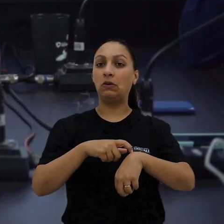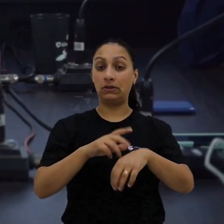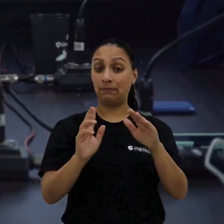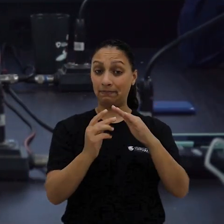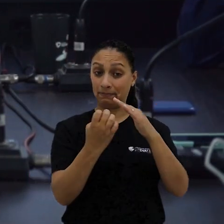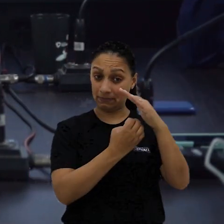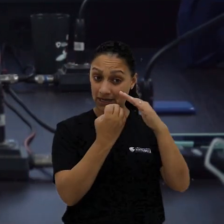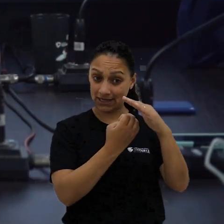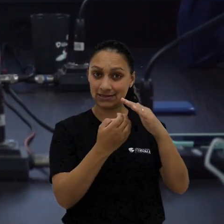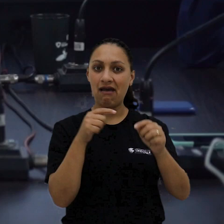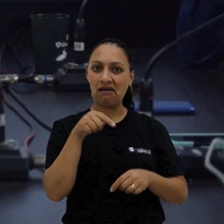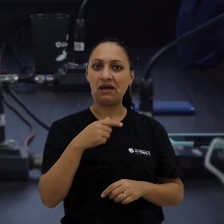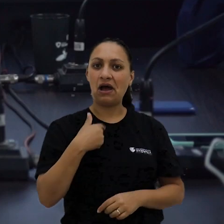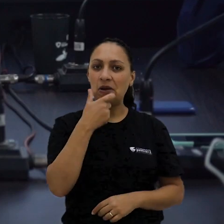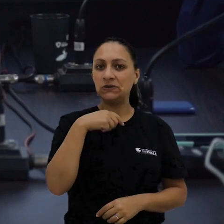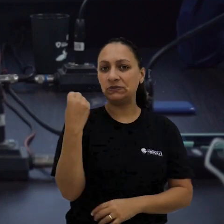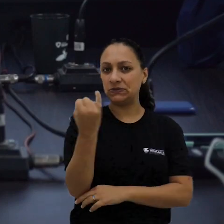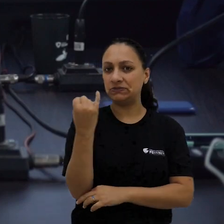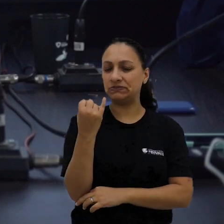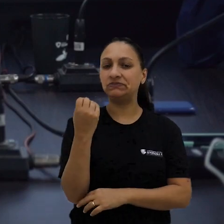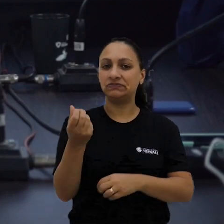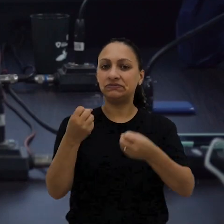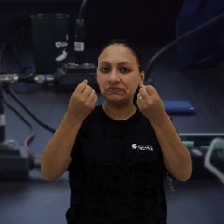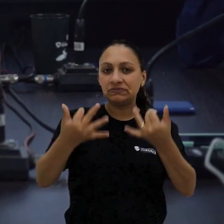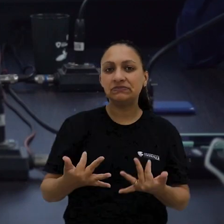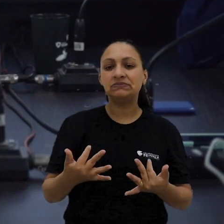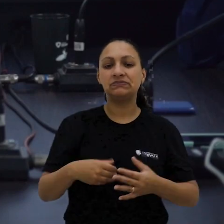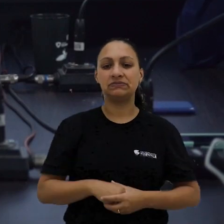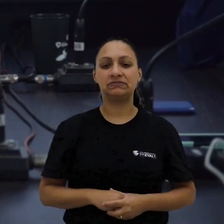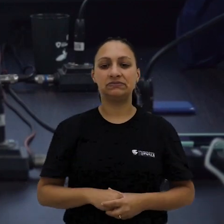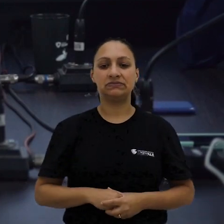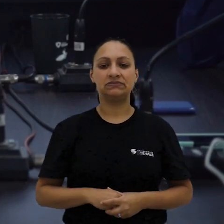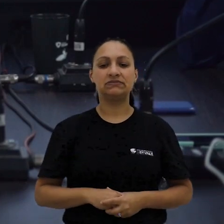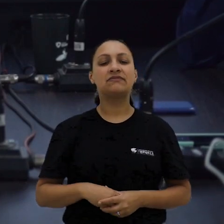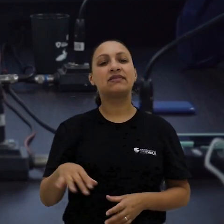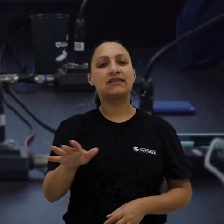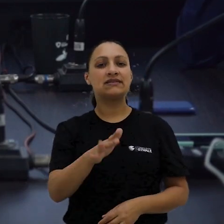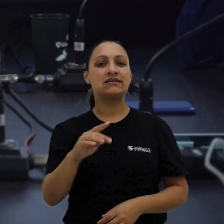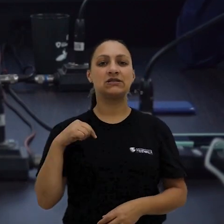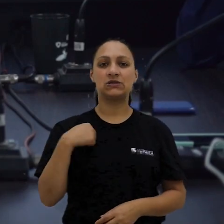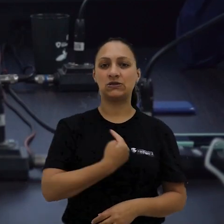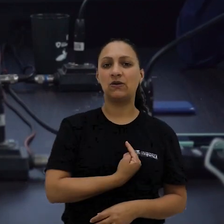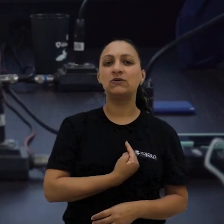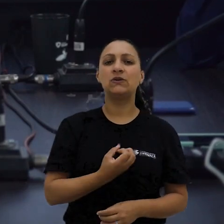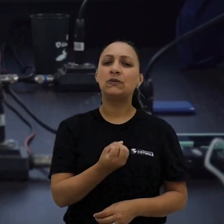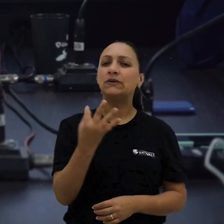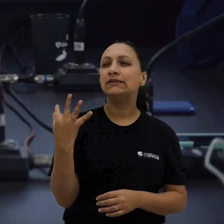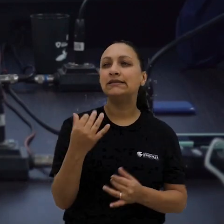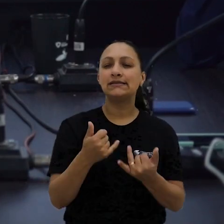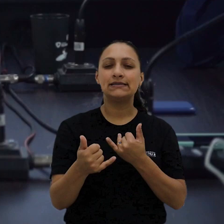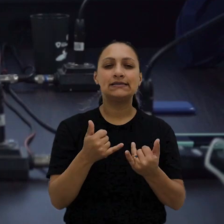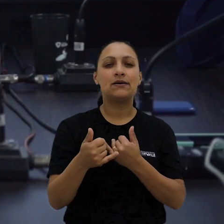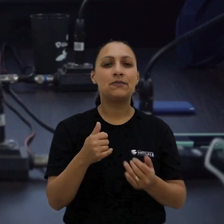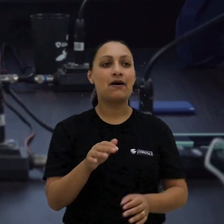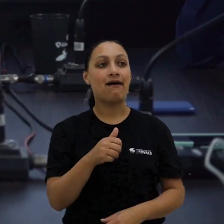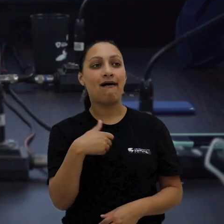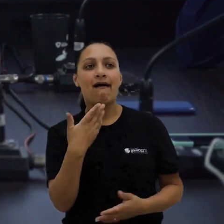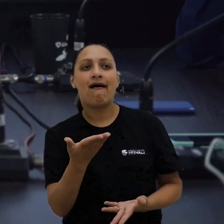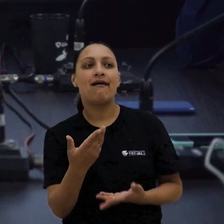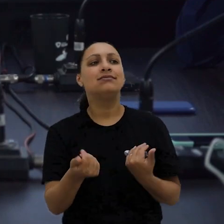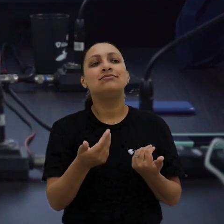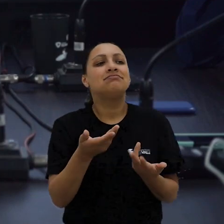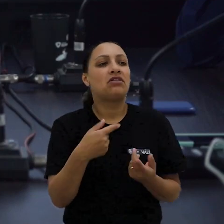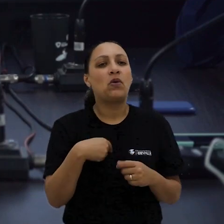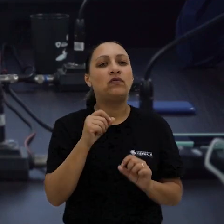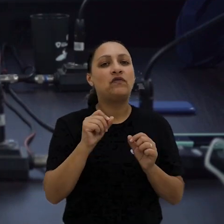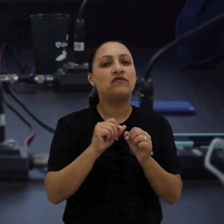as empresas mesmo, que eu acho que é importante a gente falar, muitas vezes depende da gente, né? A gente também, né, quantas vezes, e aí meninas, vamos fazer